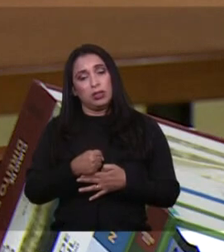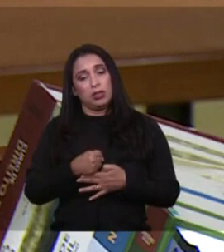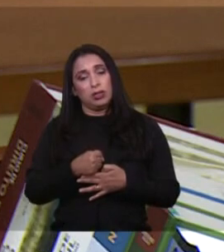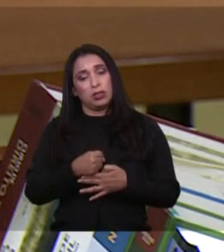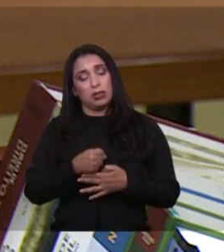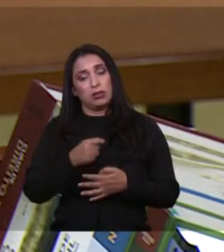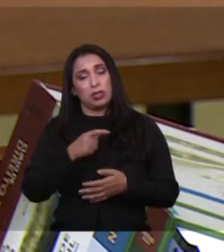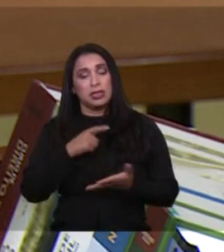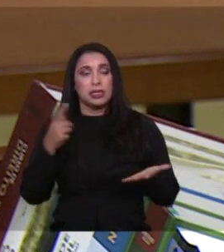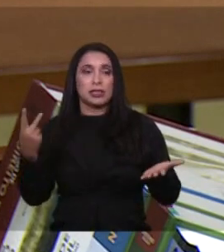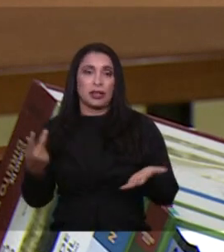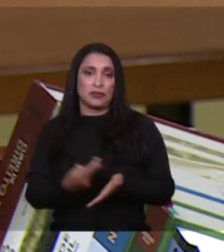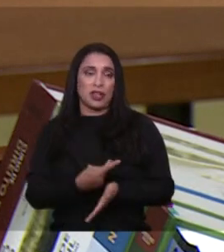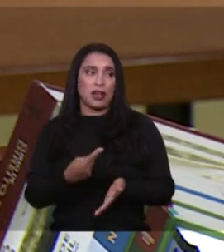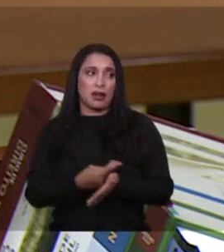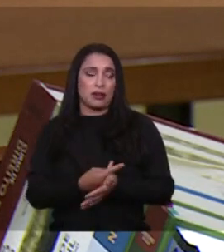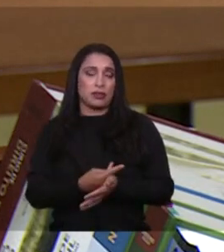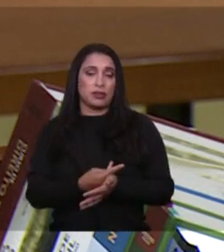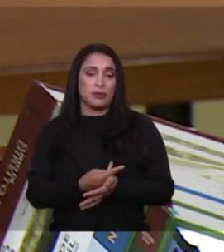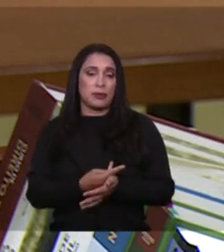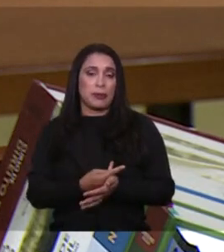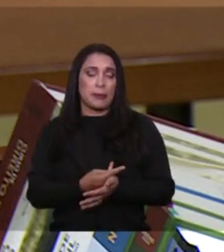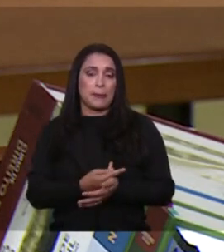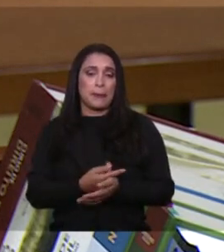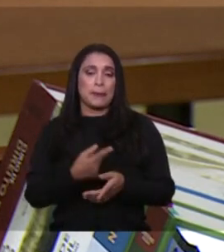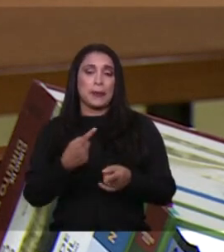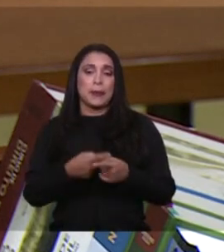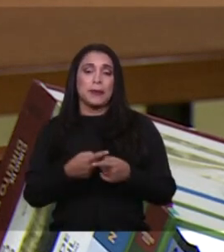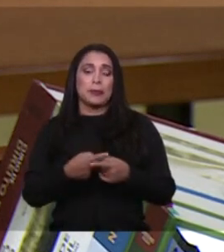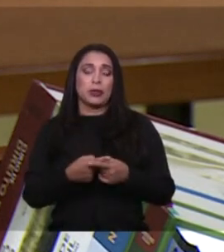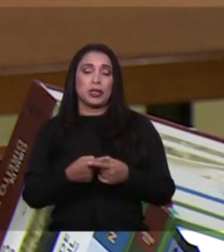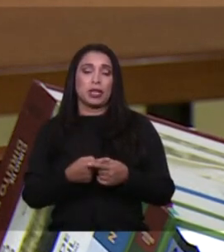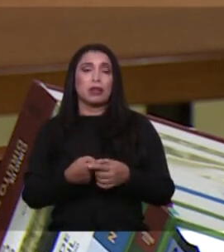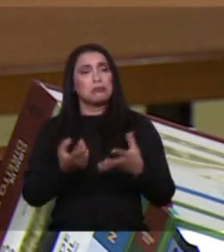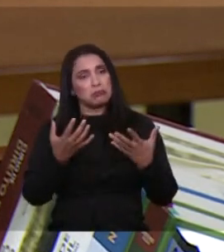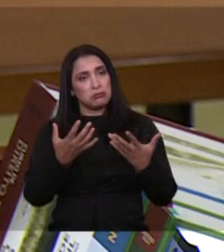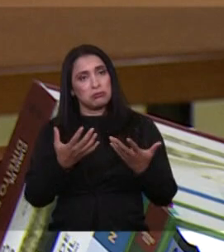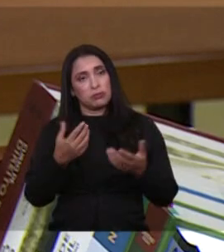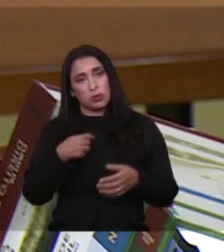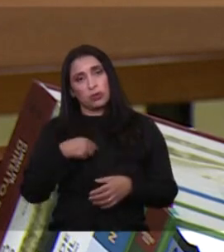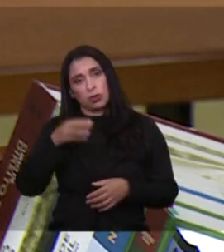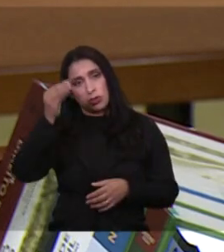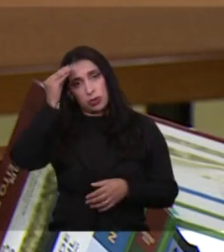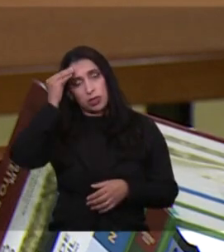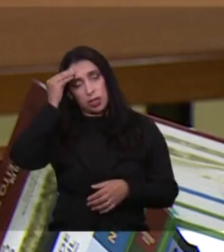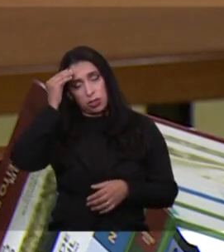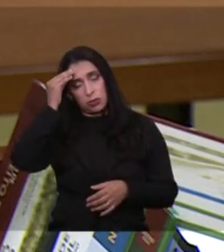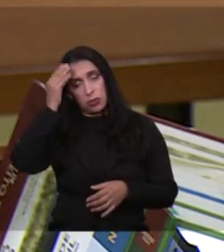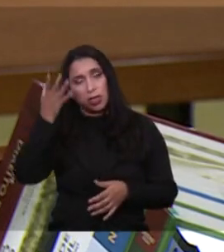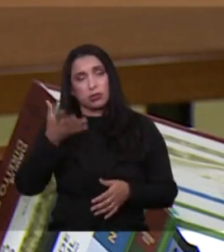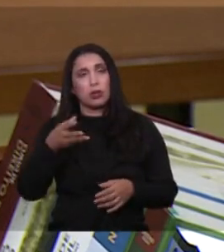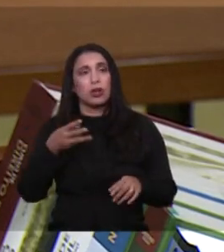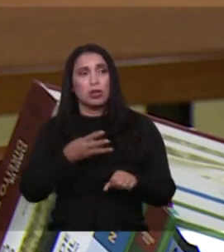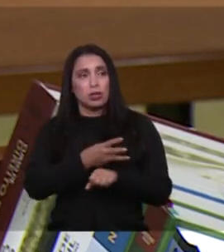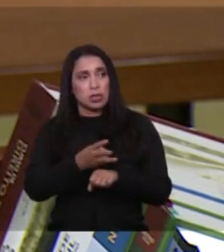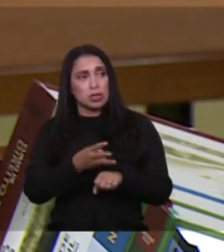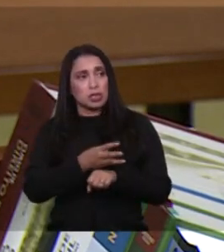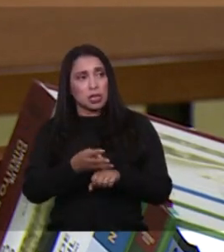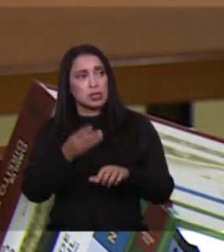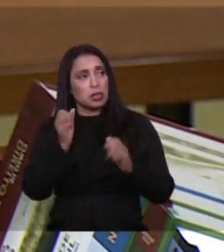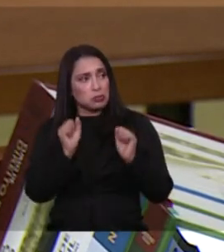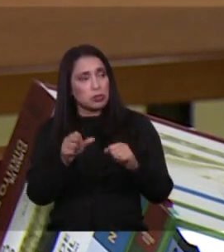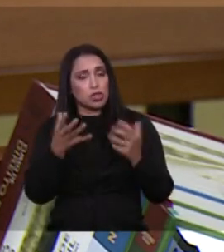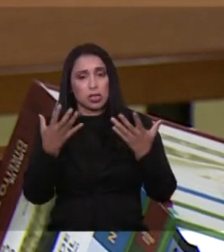substancialmente equivocada, porque era admissível a terceirização na nossa concepção da atividade fim, e,